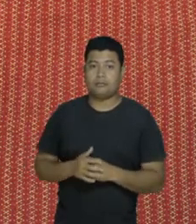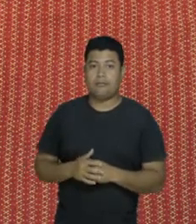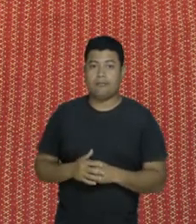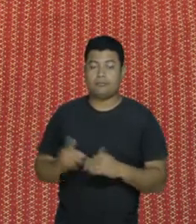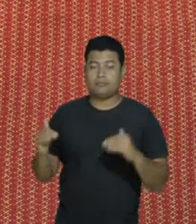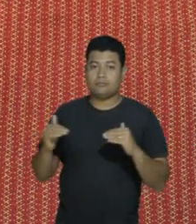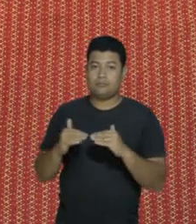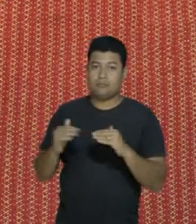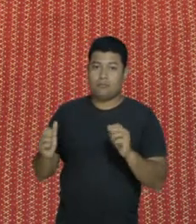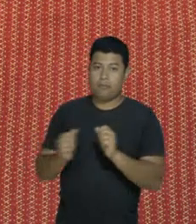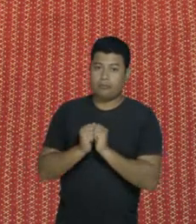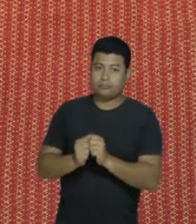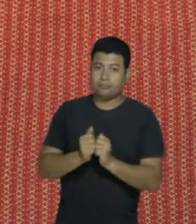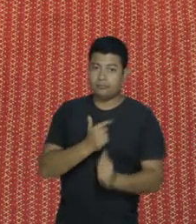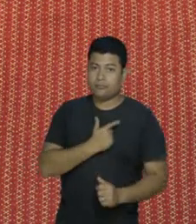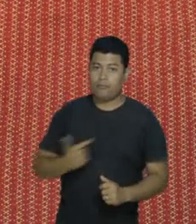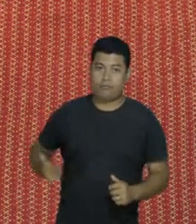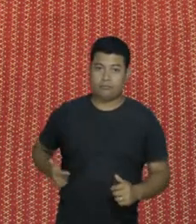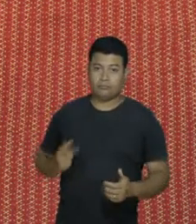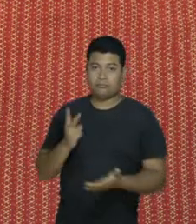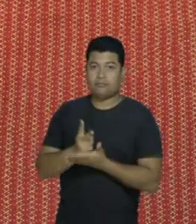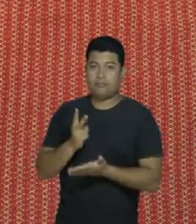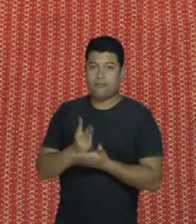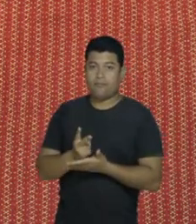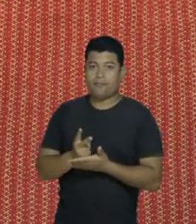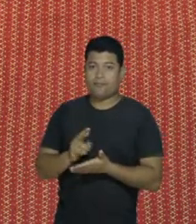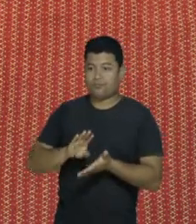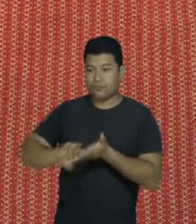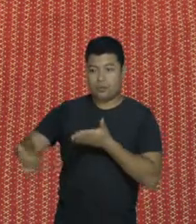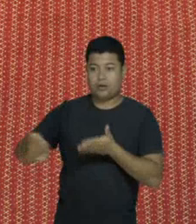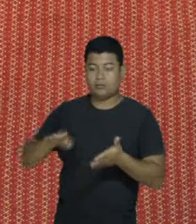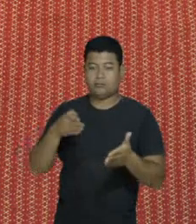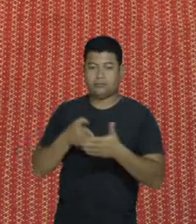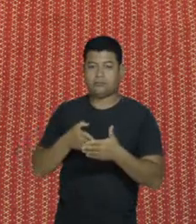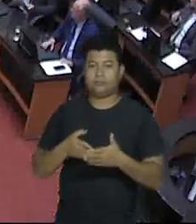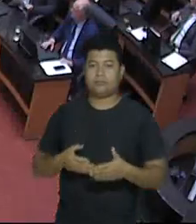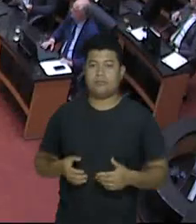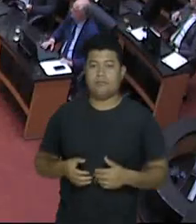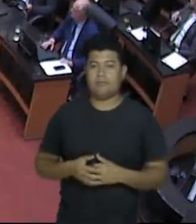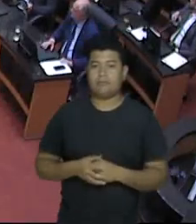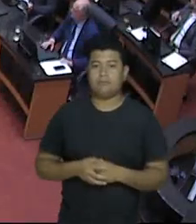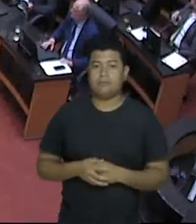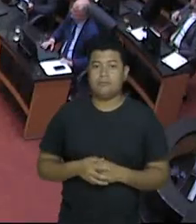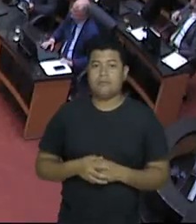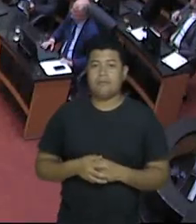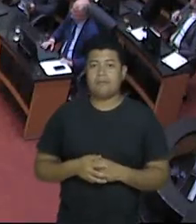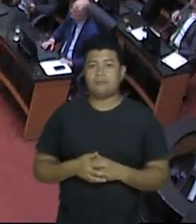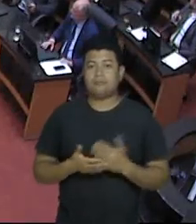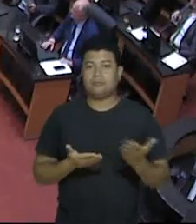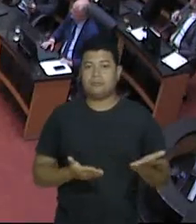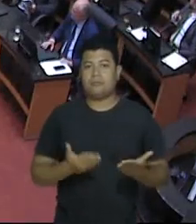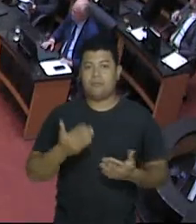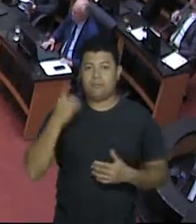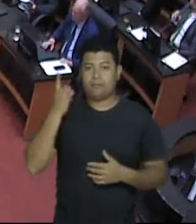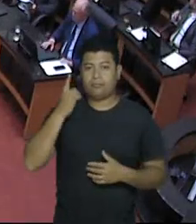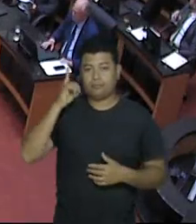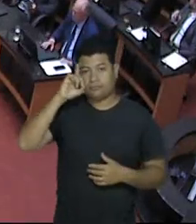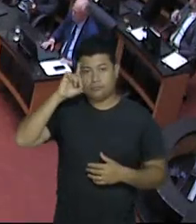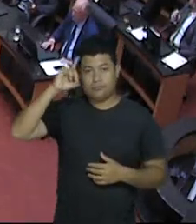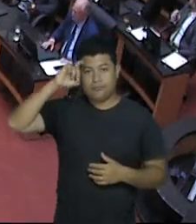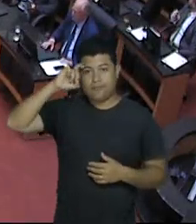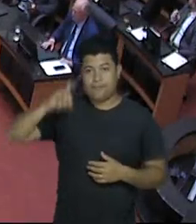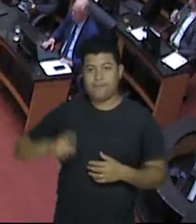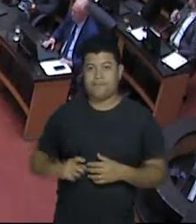governo, pela manutenção, ou seja, rejeição do veto. A palavra, deputado Marcos Vieira.